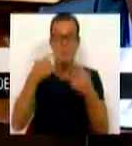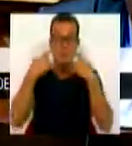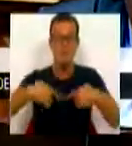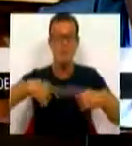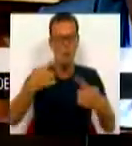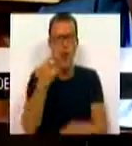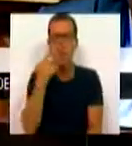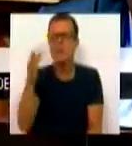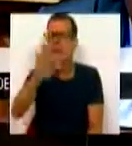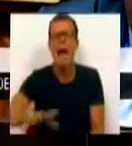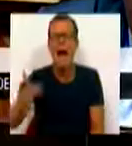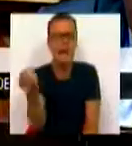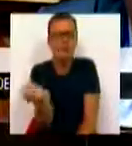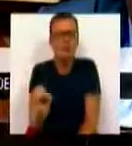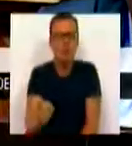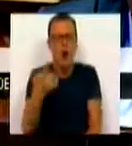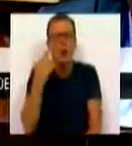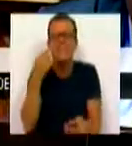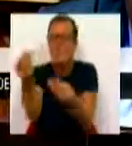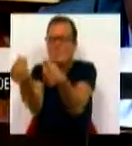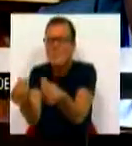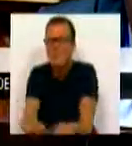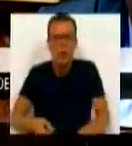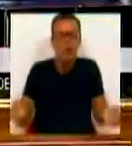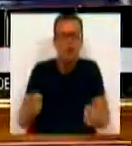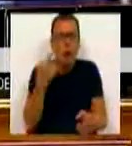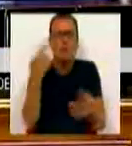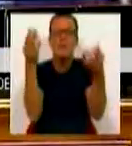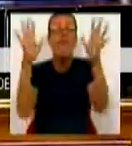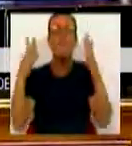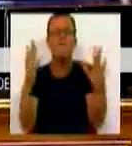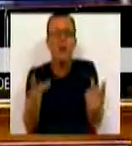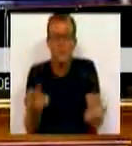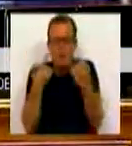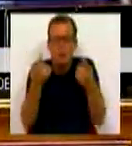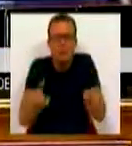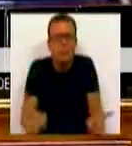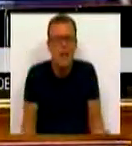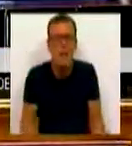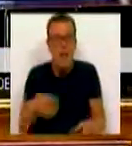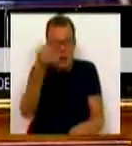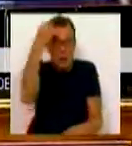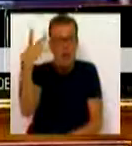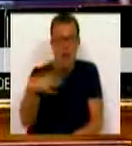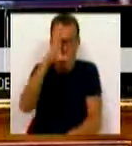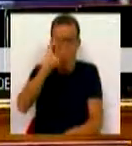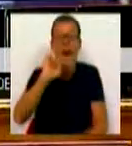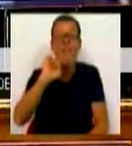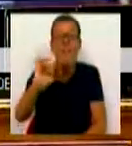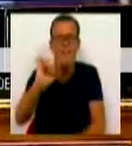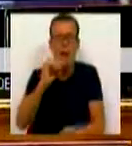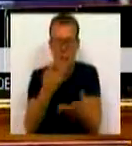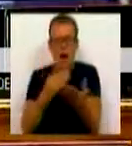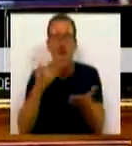conhecer o território, não conhecer a sua orografia, não conhecer a floresta e esqueceu-se que o seu governo contribuiu para